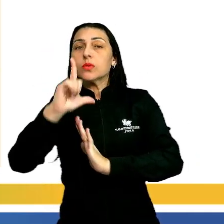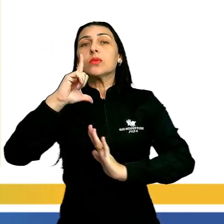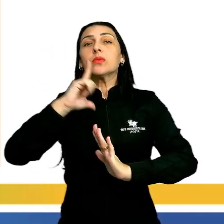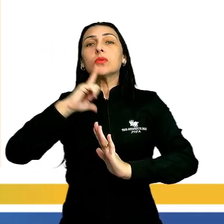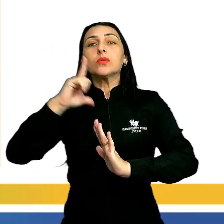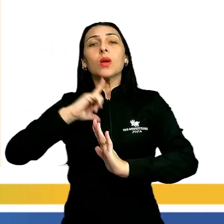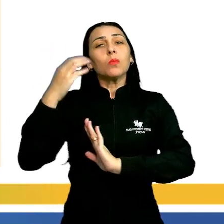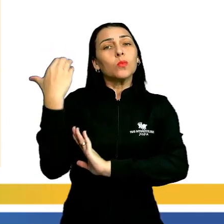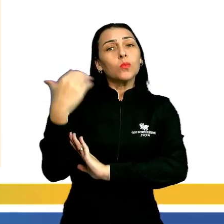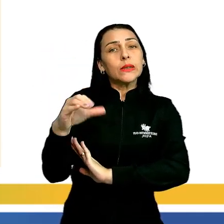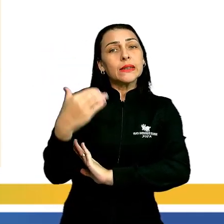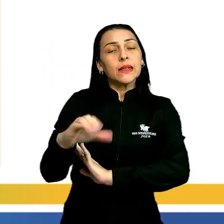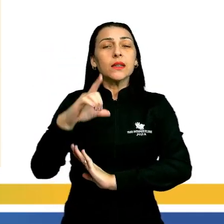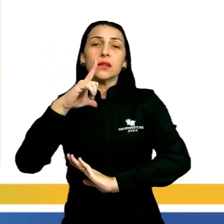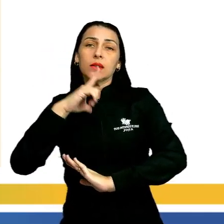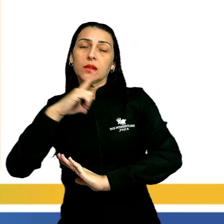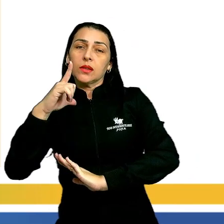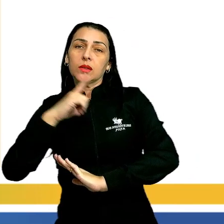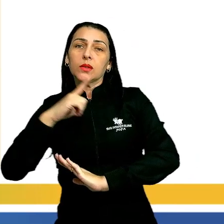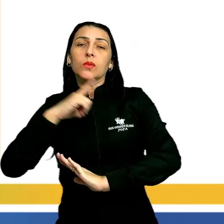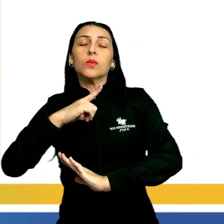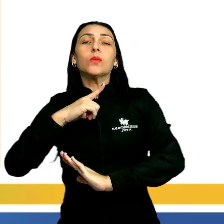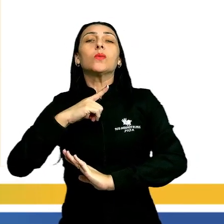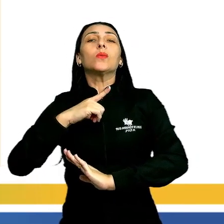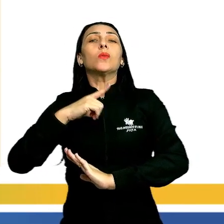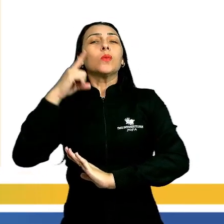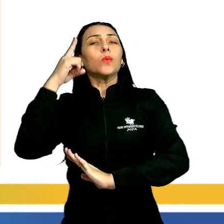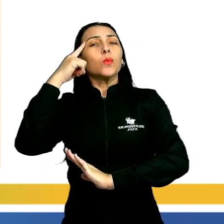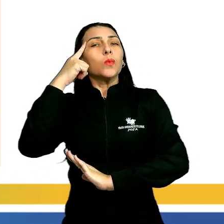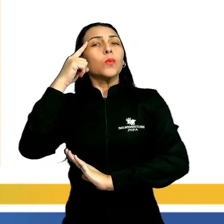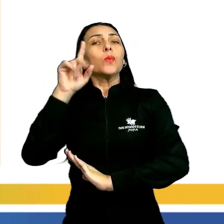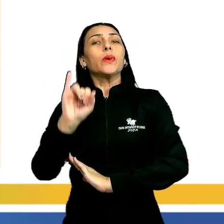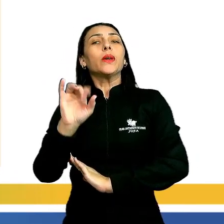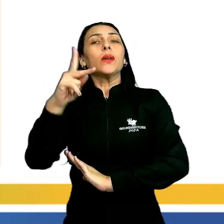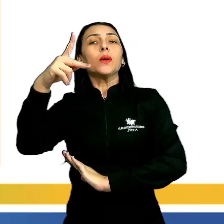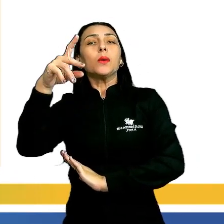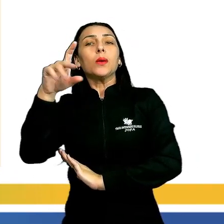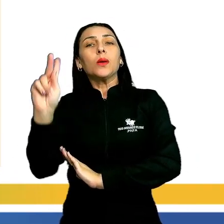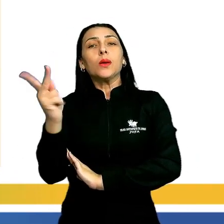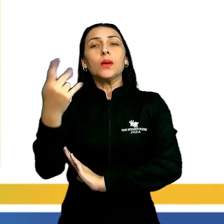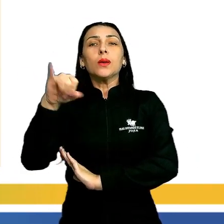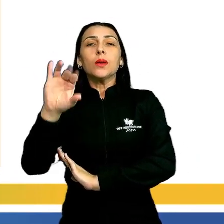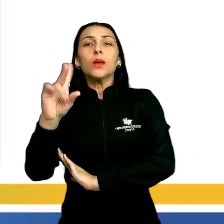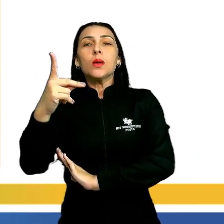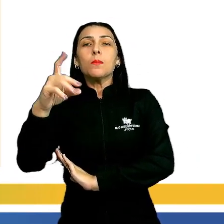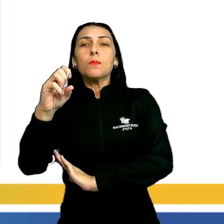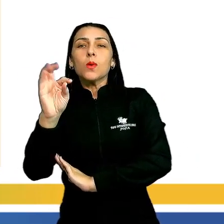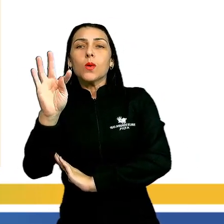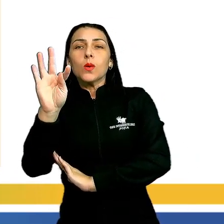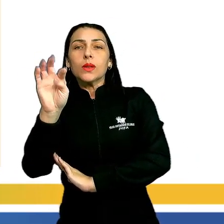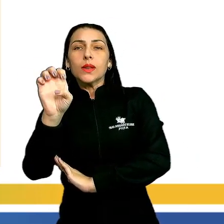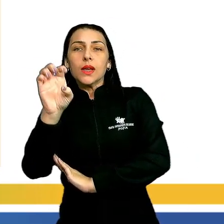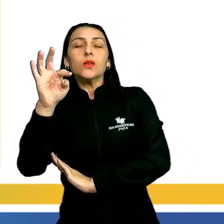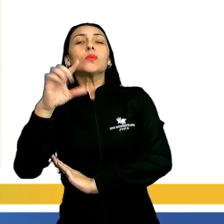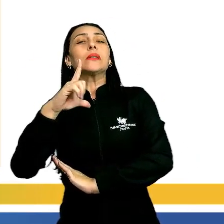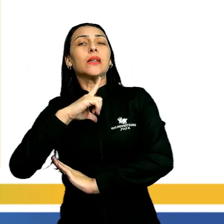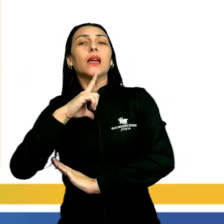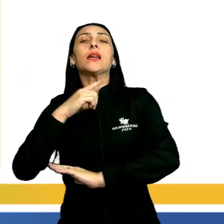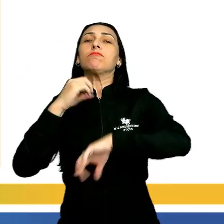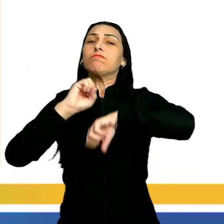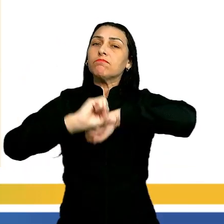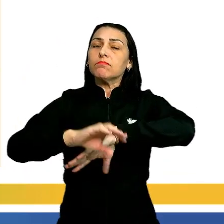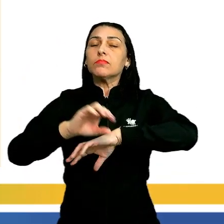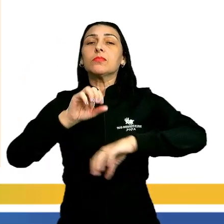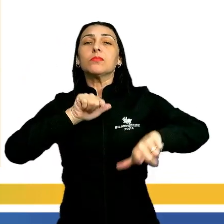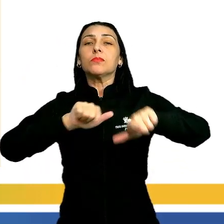uma ciência. Quando nós temos um silogismo hipotético, aí nós temos que trabalhar com a filosofia. Então,